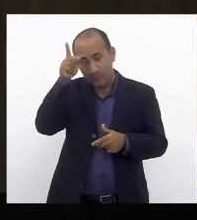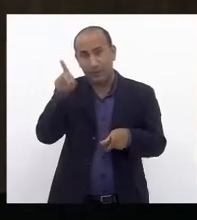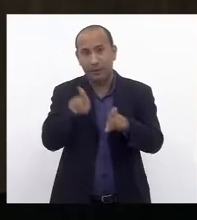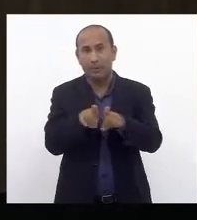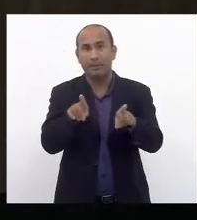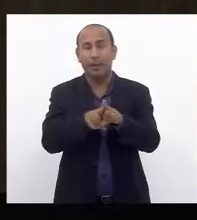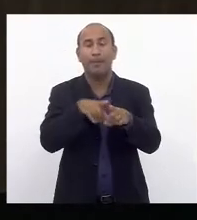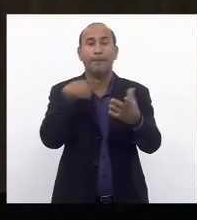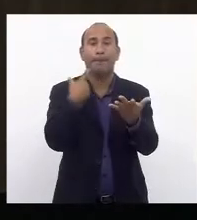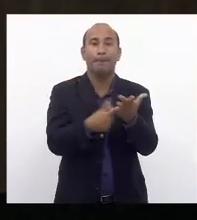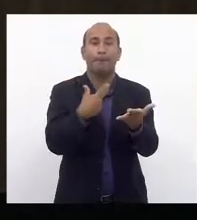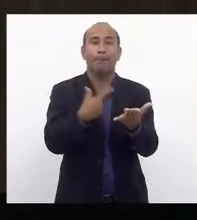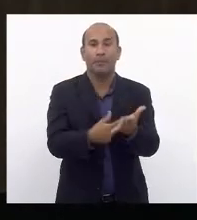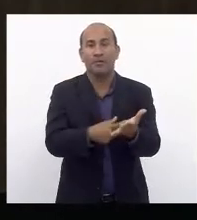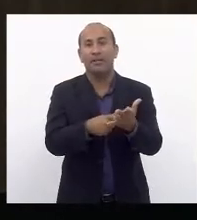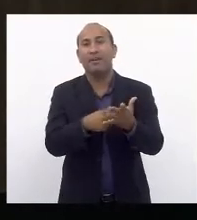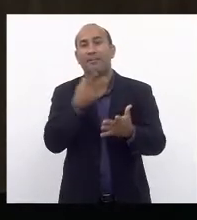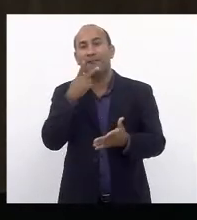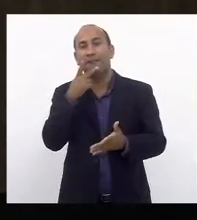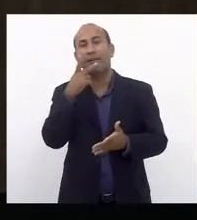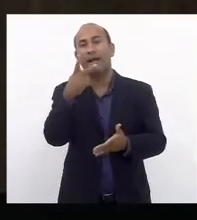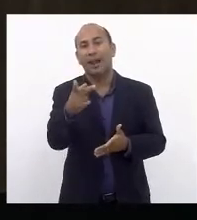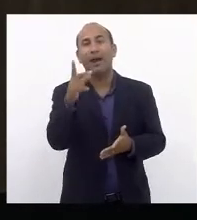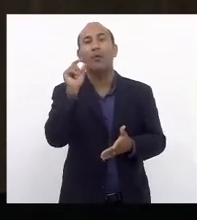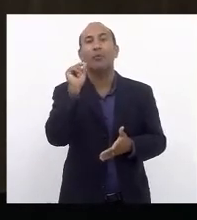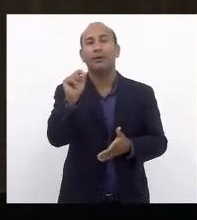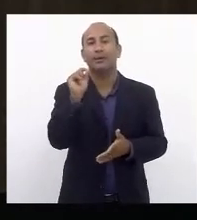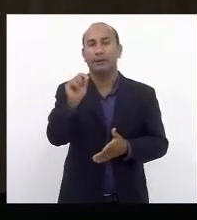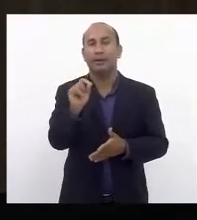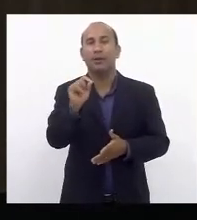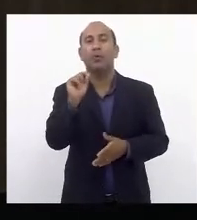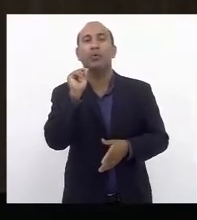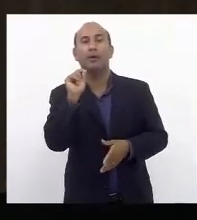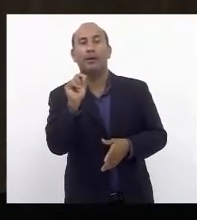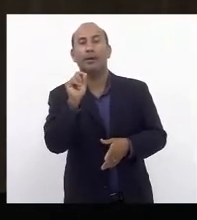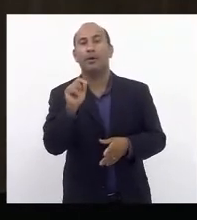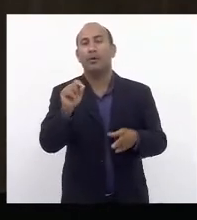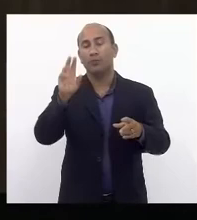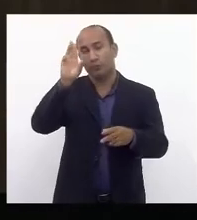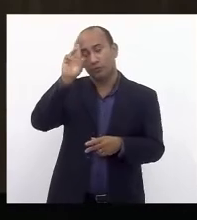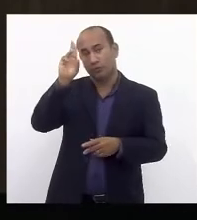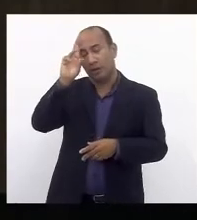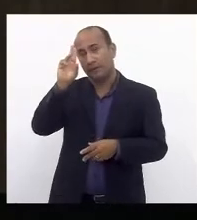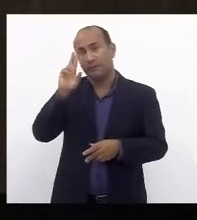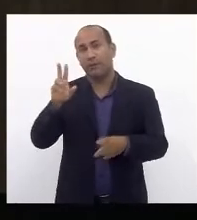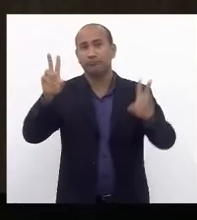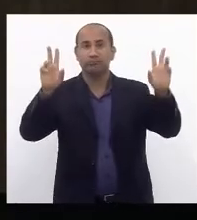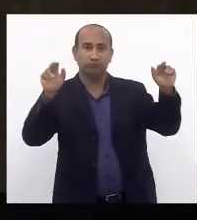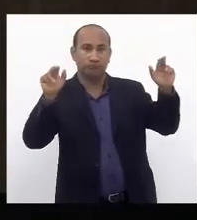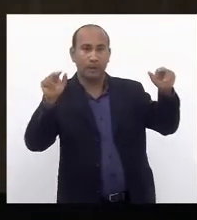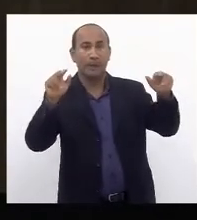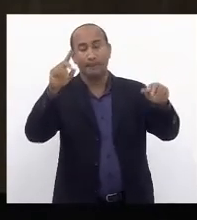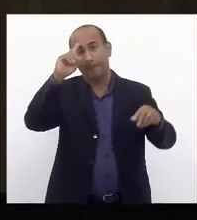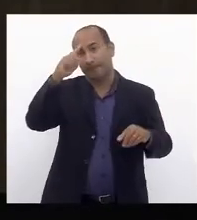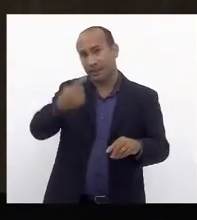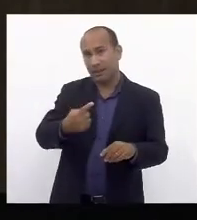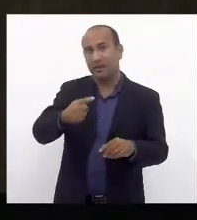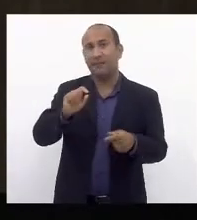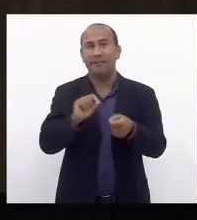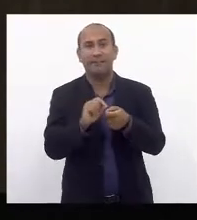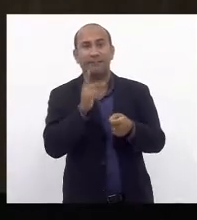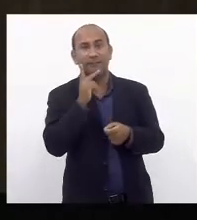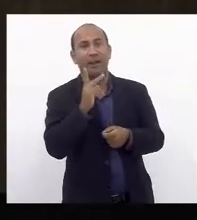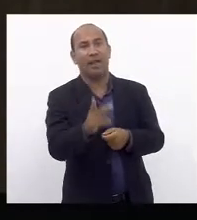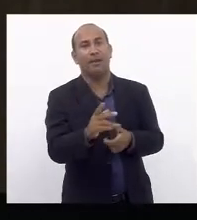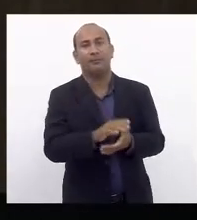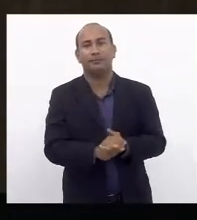se comprometiam em falar aquilo que os seus patrões, entre aspas, mandavam eles